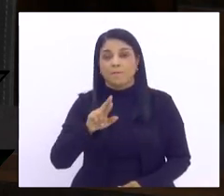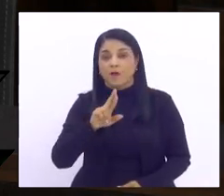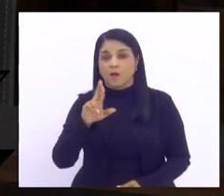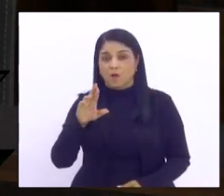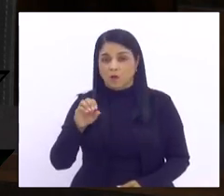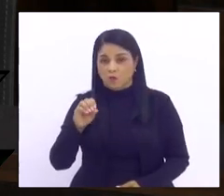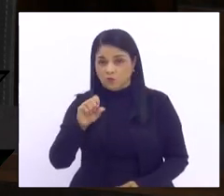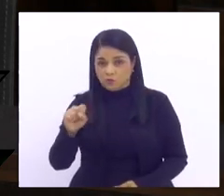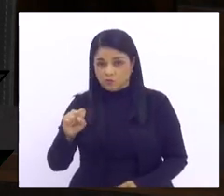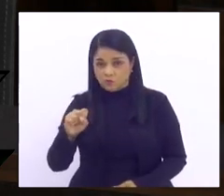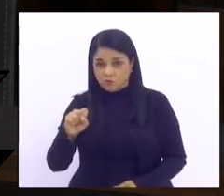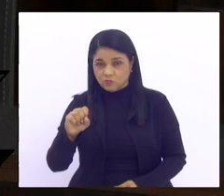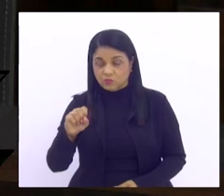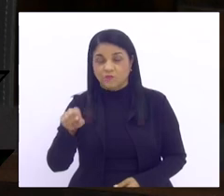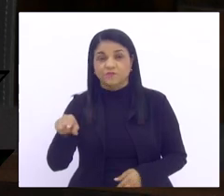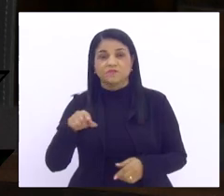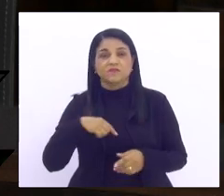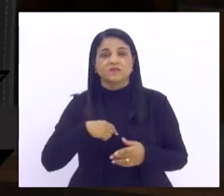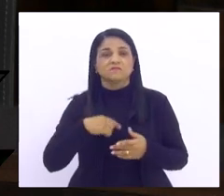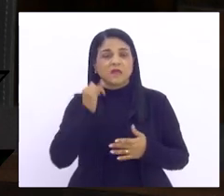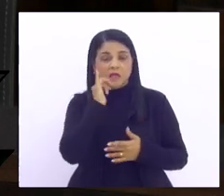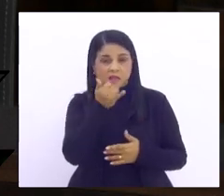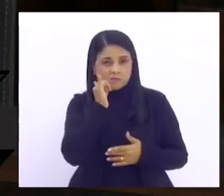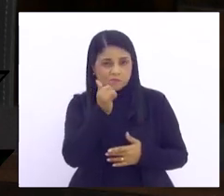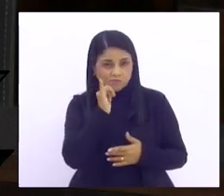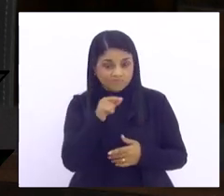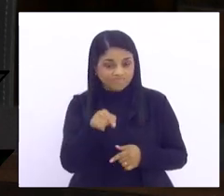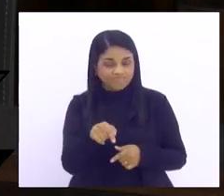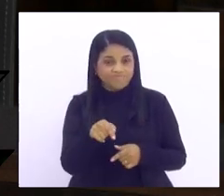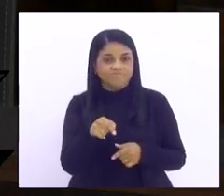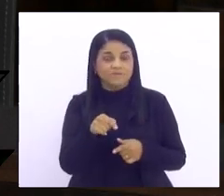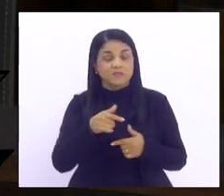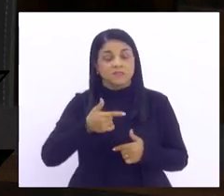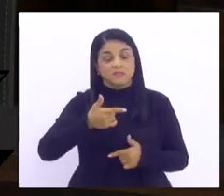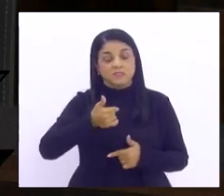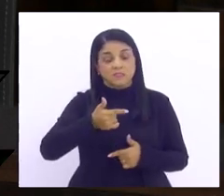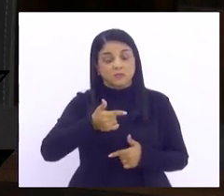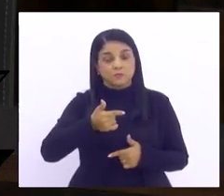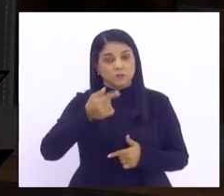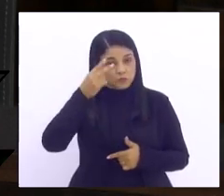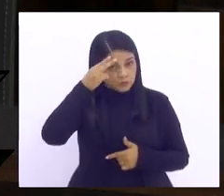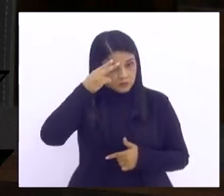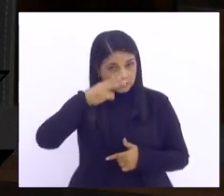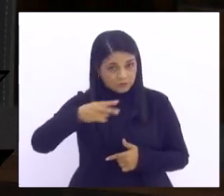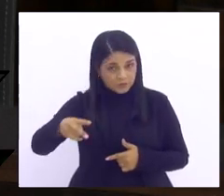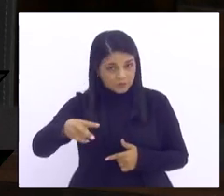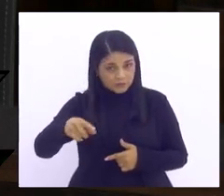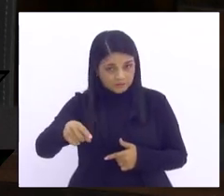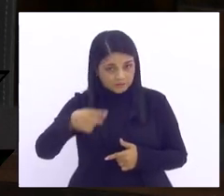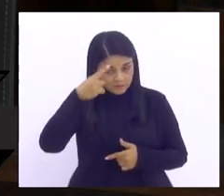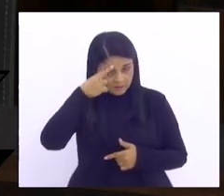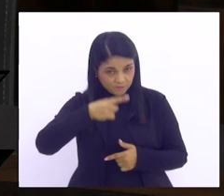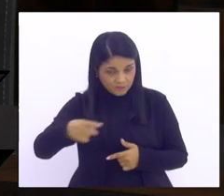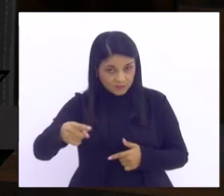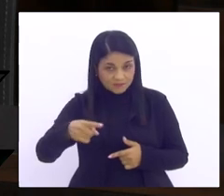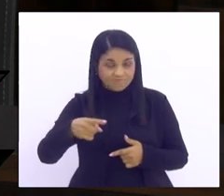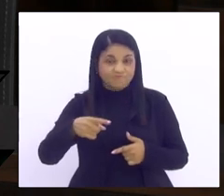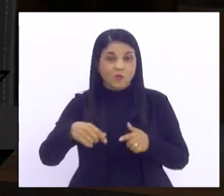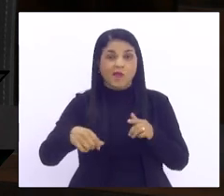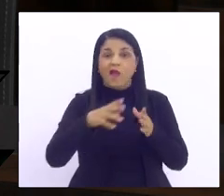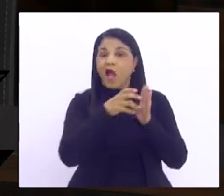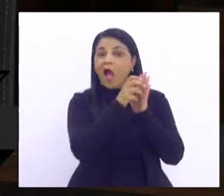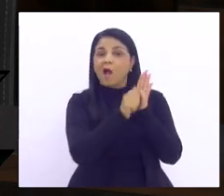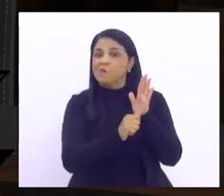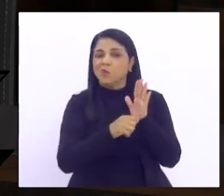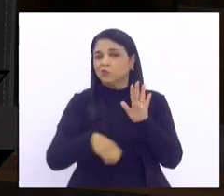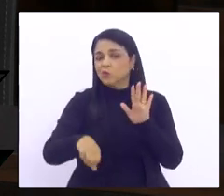caso, afirmou que o aborto até a 12ª semana não era crime. E, curiosamente, um